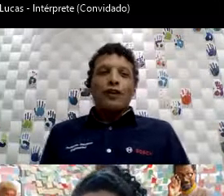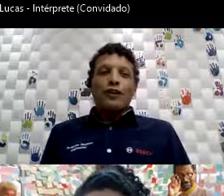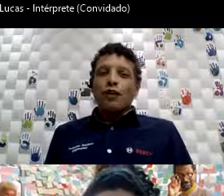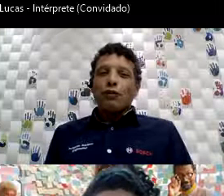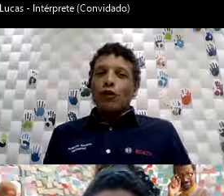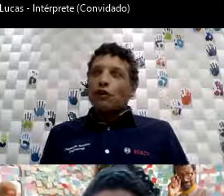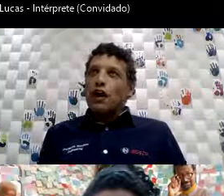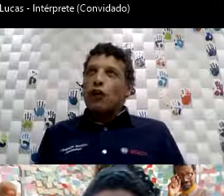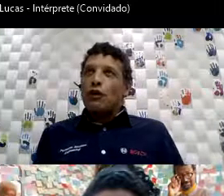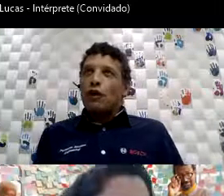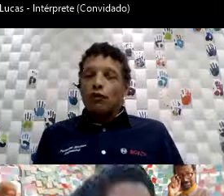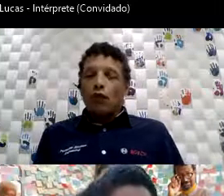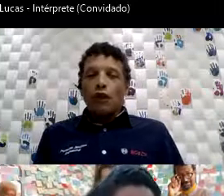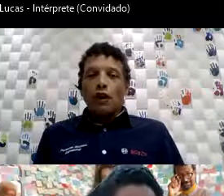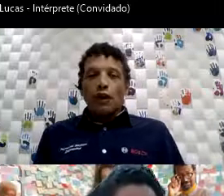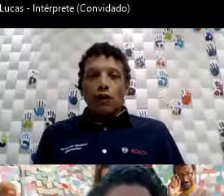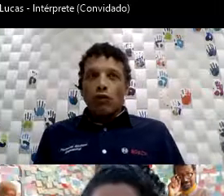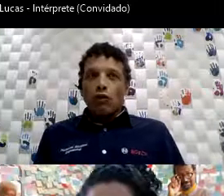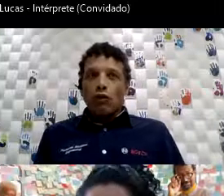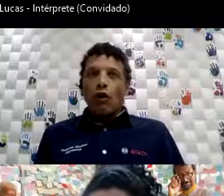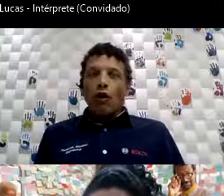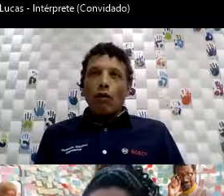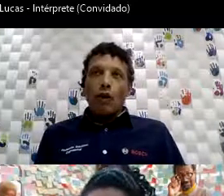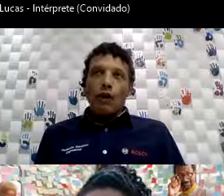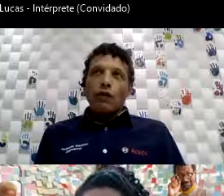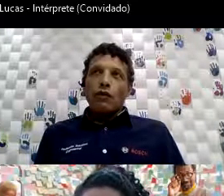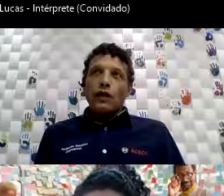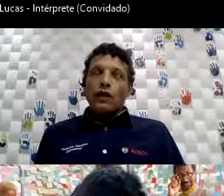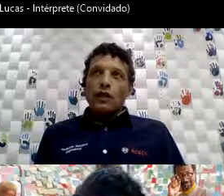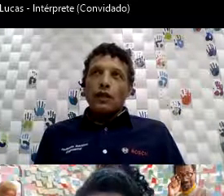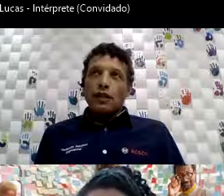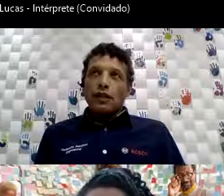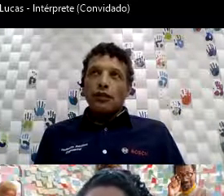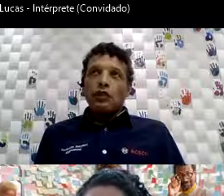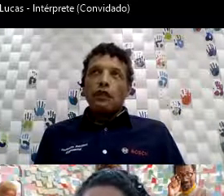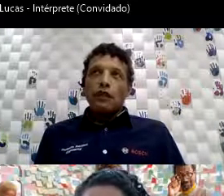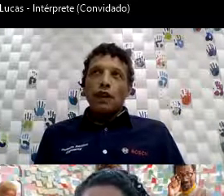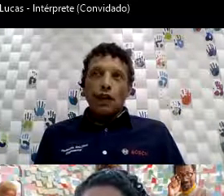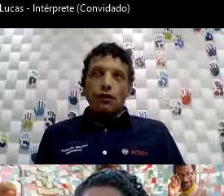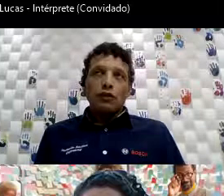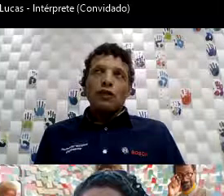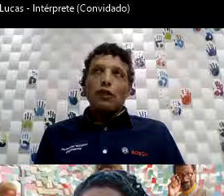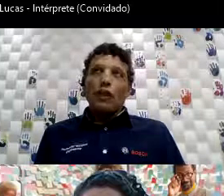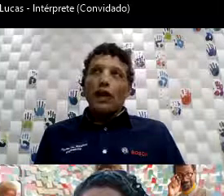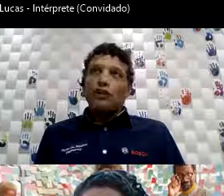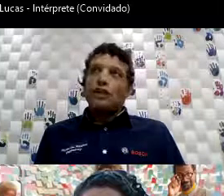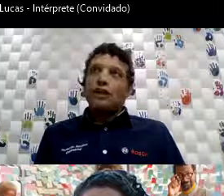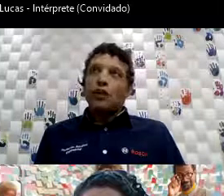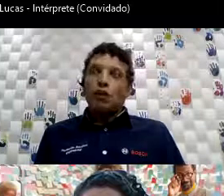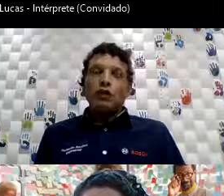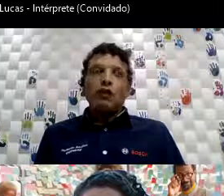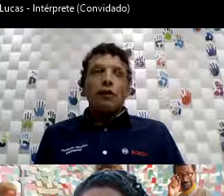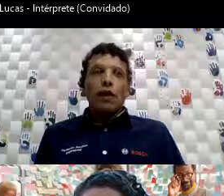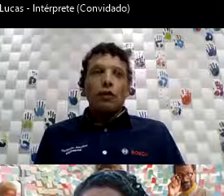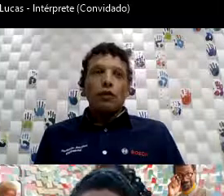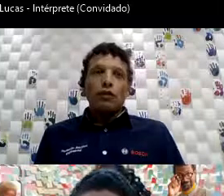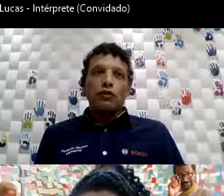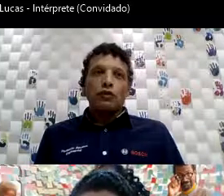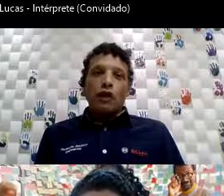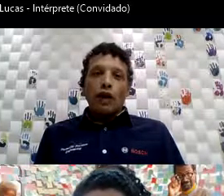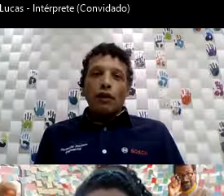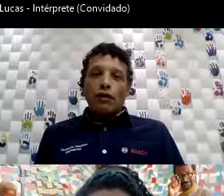o Jairo, né? Então, meu nome é Jairo Miller Wolff, eu sou homem, 53 anos, negro, 1,78 m,